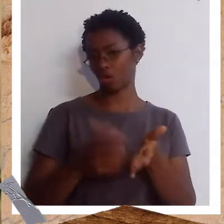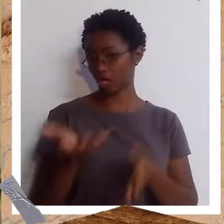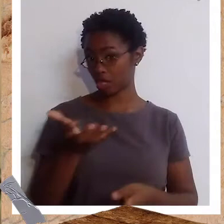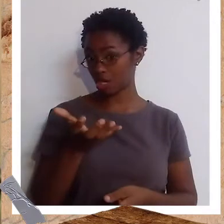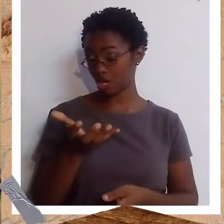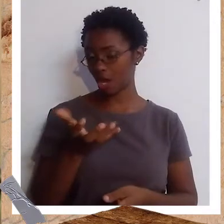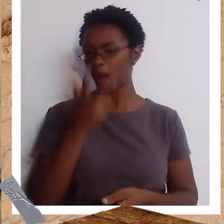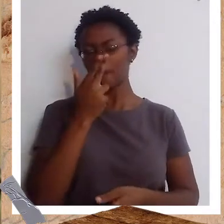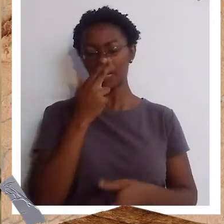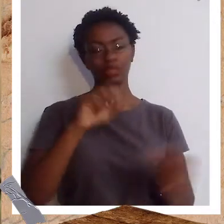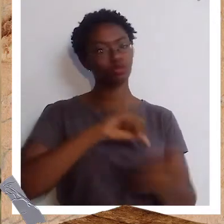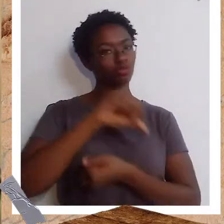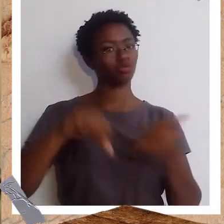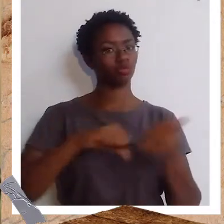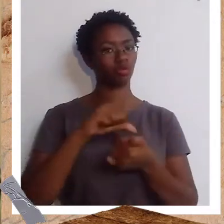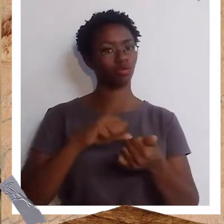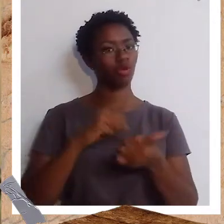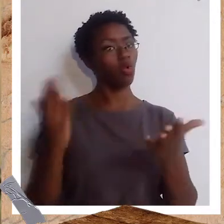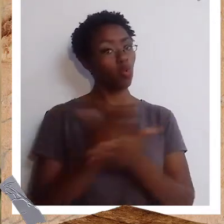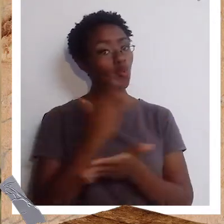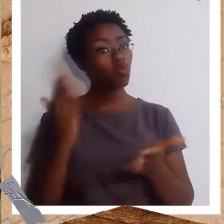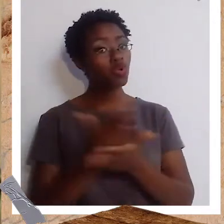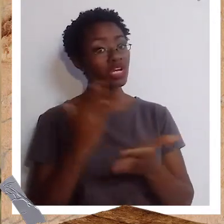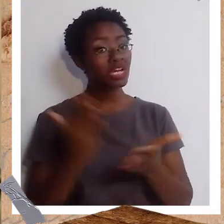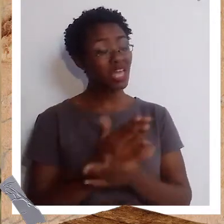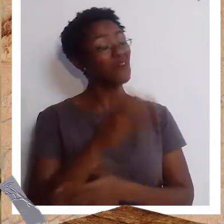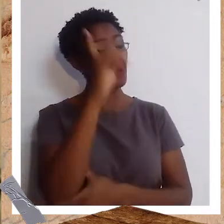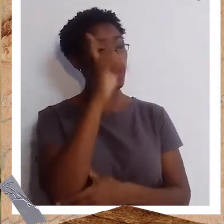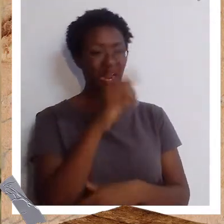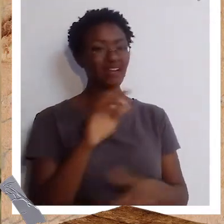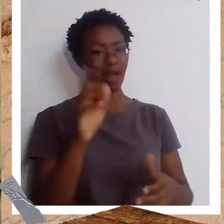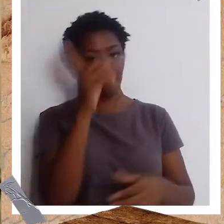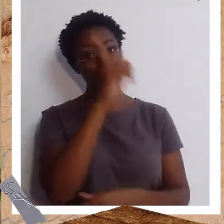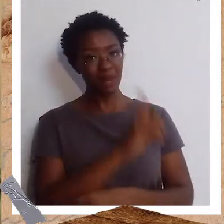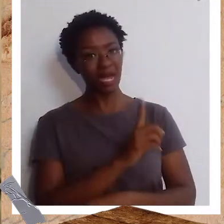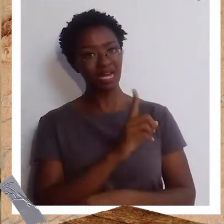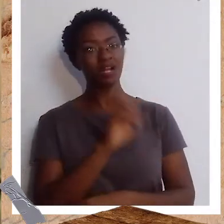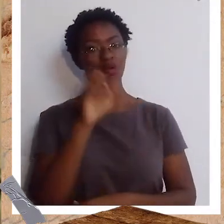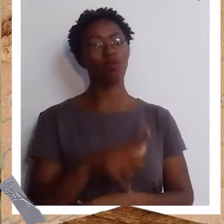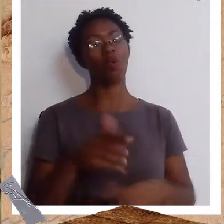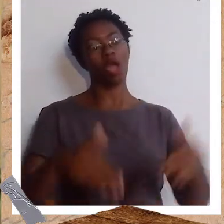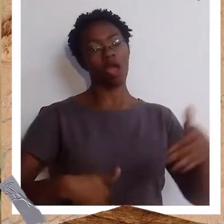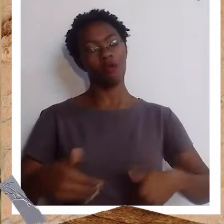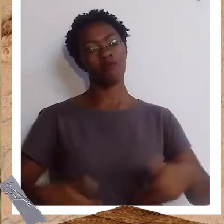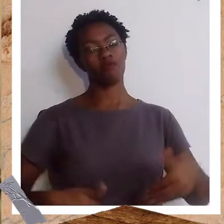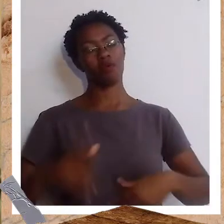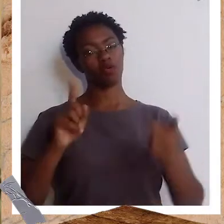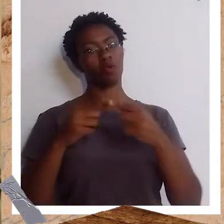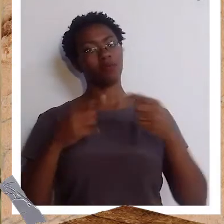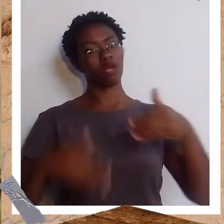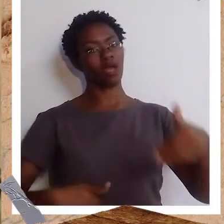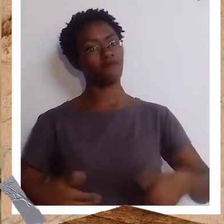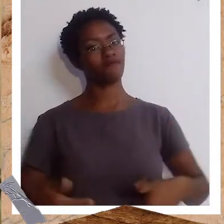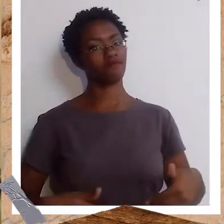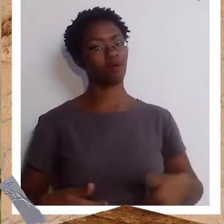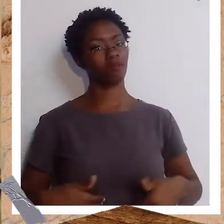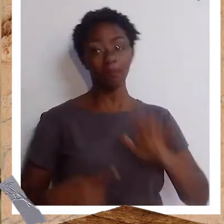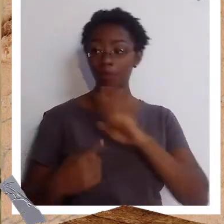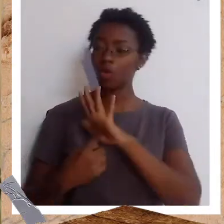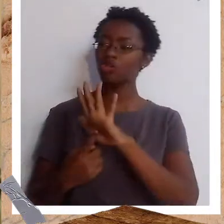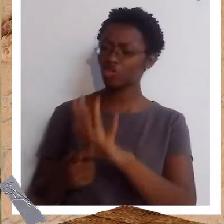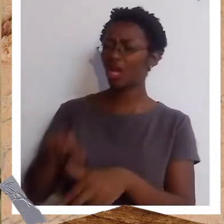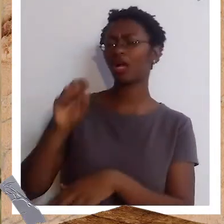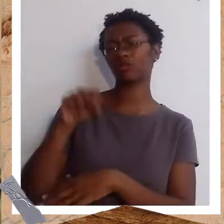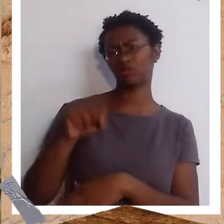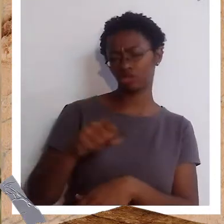para a gente que lê o livro tal como foi publicado, como uma referência de cor da fome, mas não com esse peso que ela queria